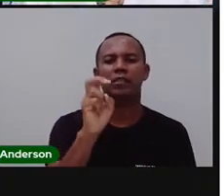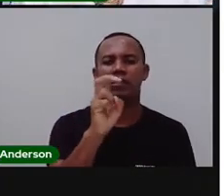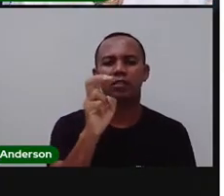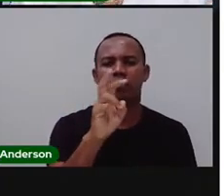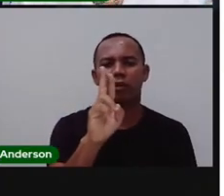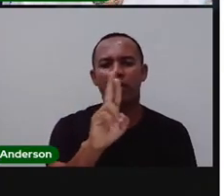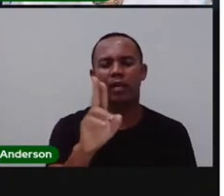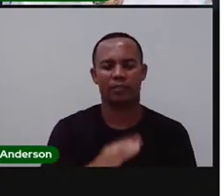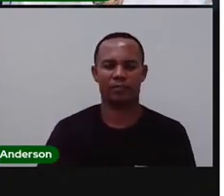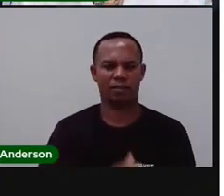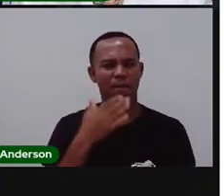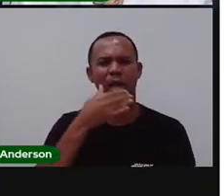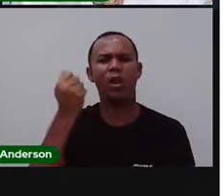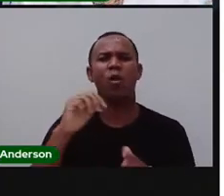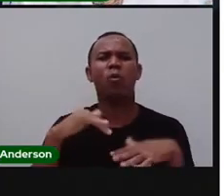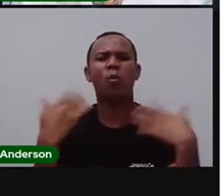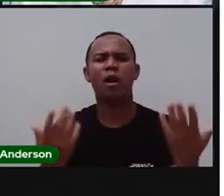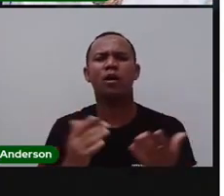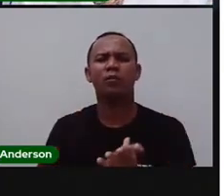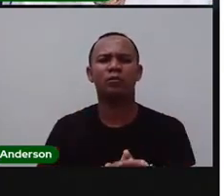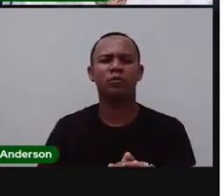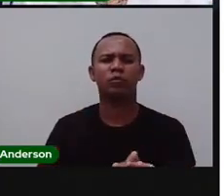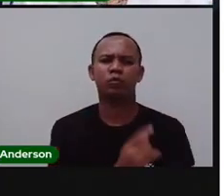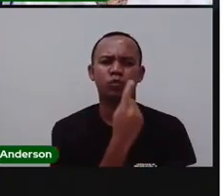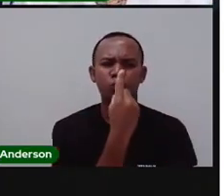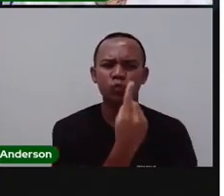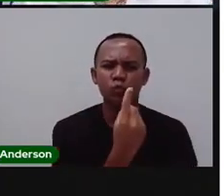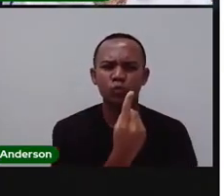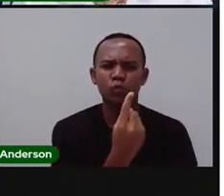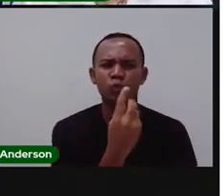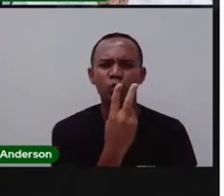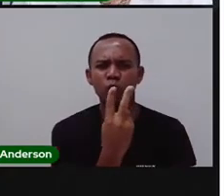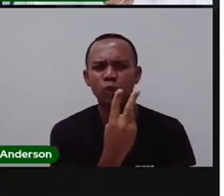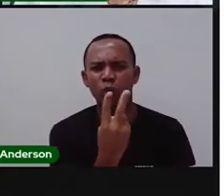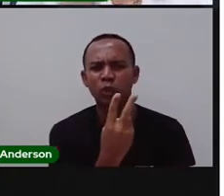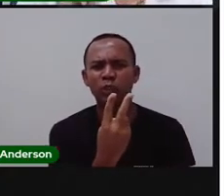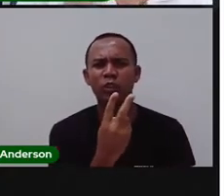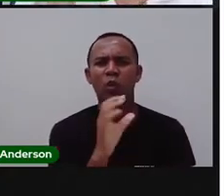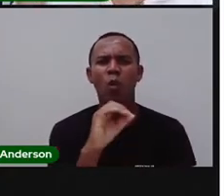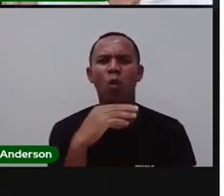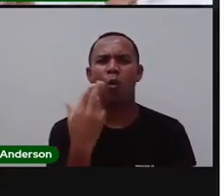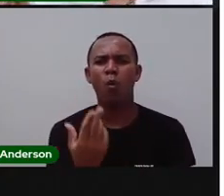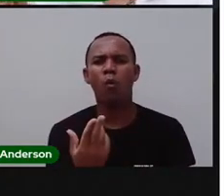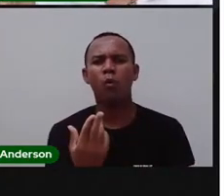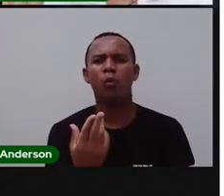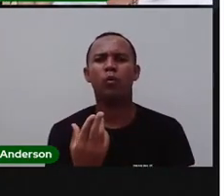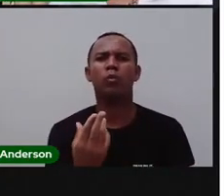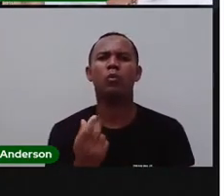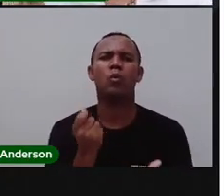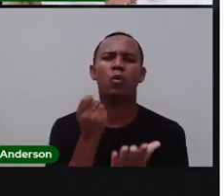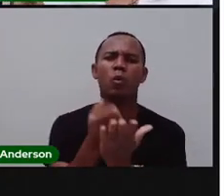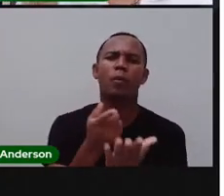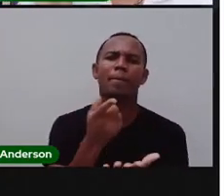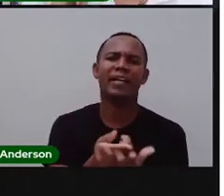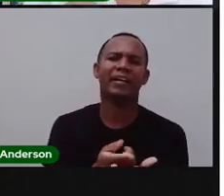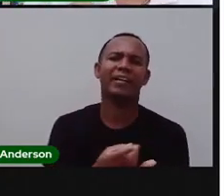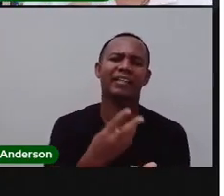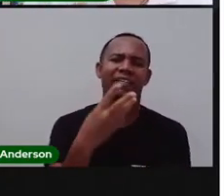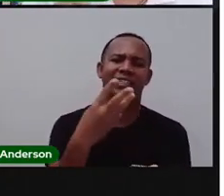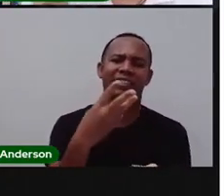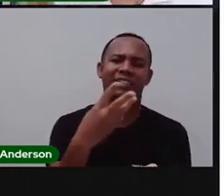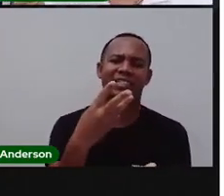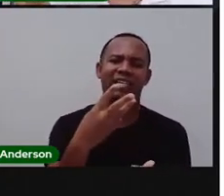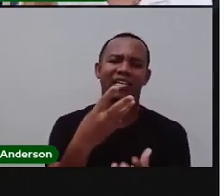vou comprar um mamão por R$ 2,00, aí eu vou comprar 3 e vou gastar quanto? E se eu comprar 3 por 5? Onde é que economiza? Comprando 3